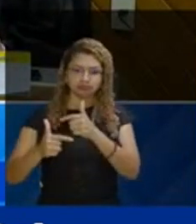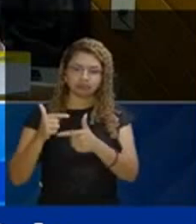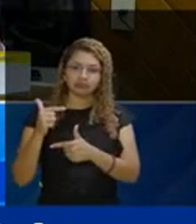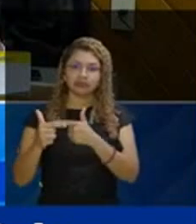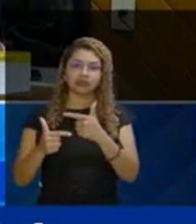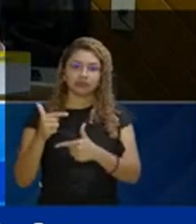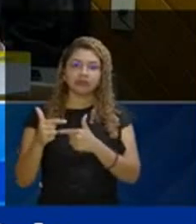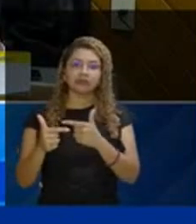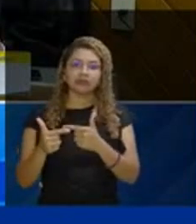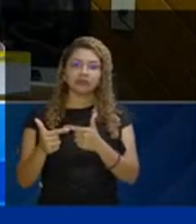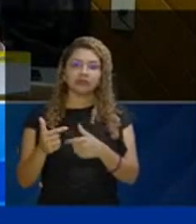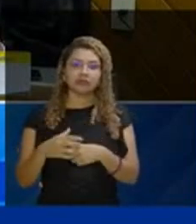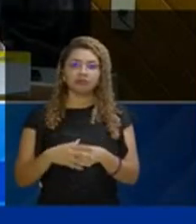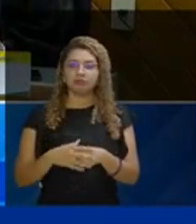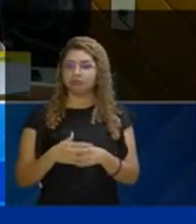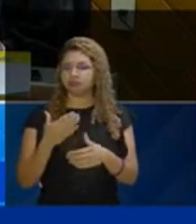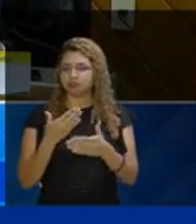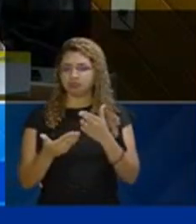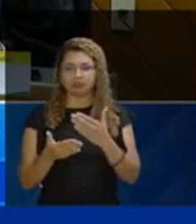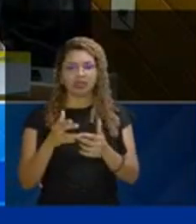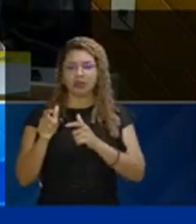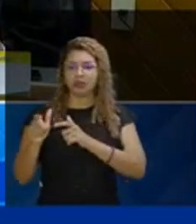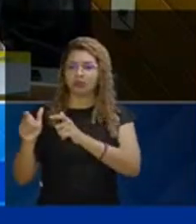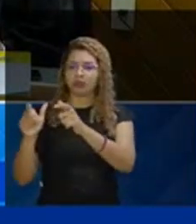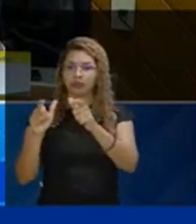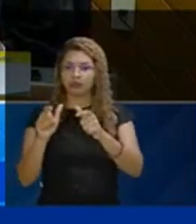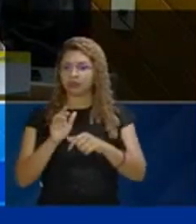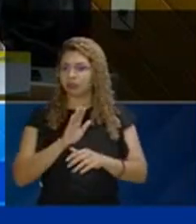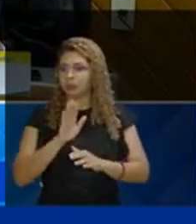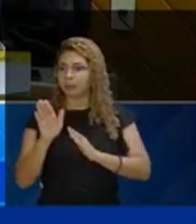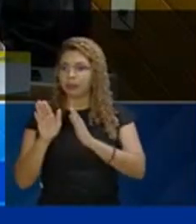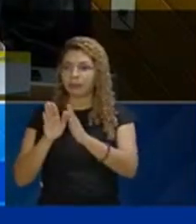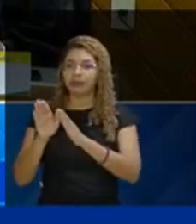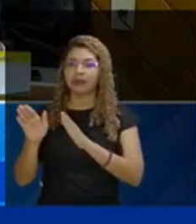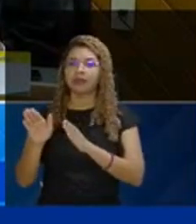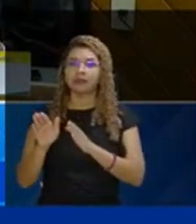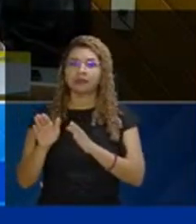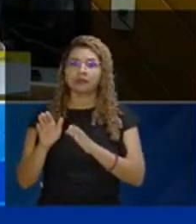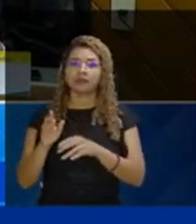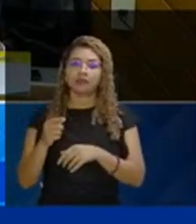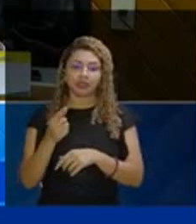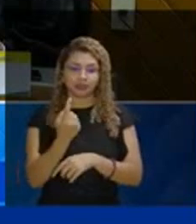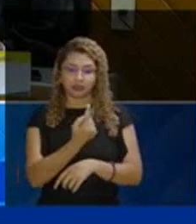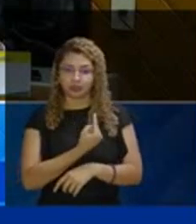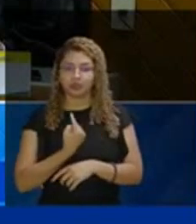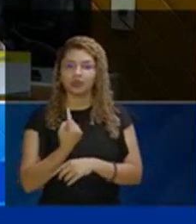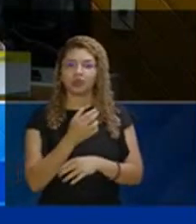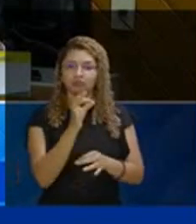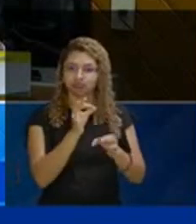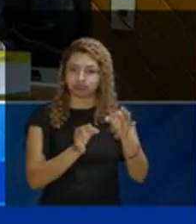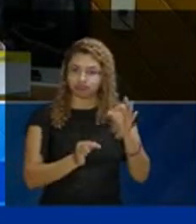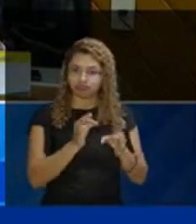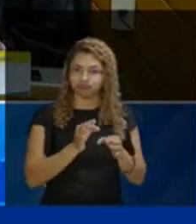que você vá, doutora Paola. E nós, juristas aqui como eu e Vossa